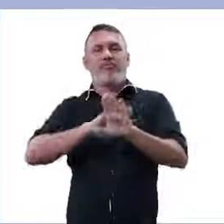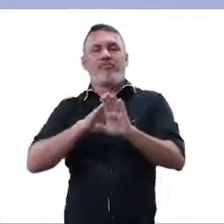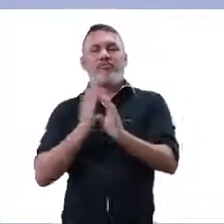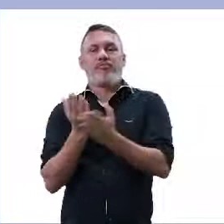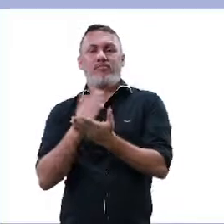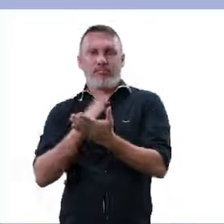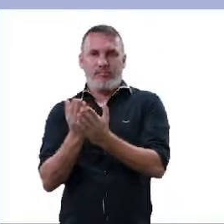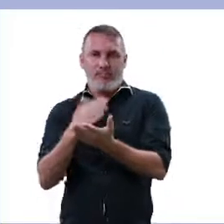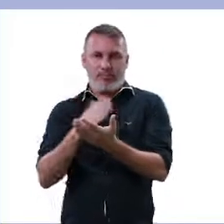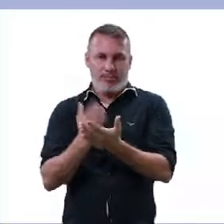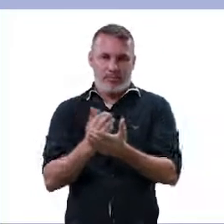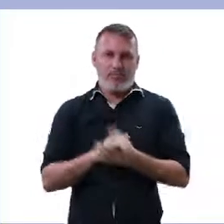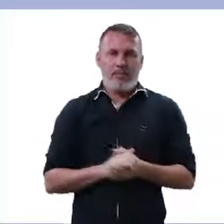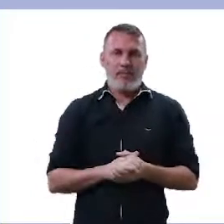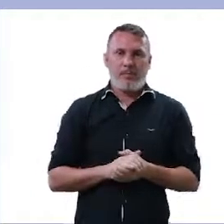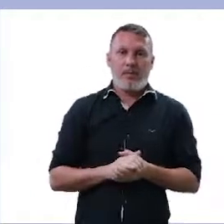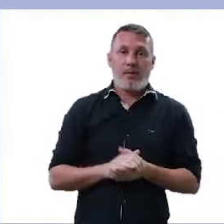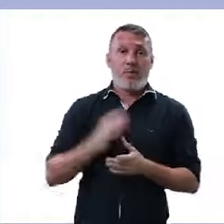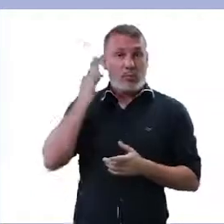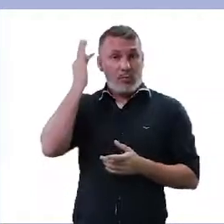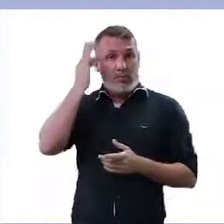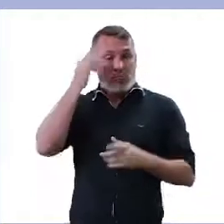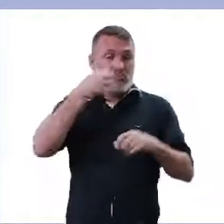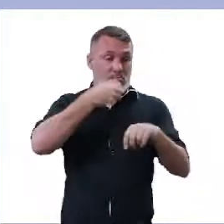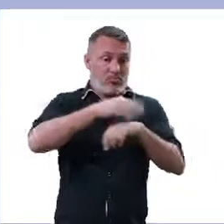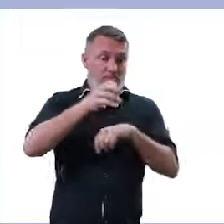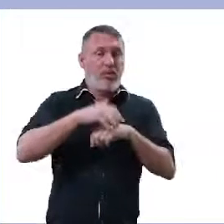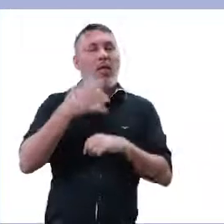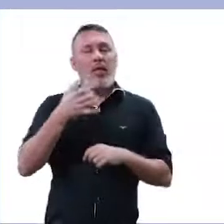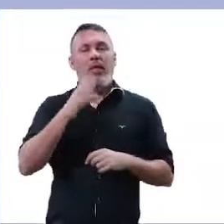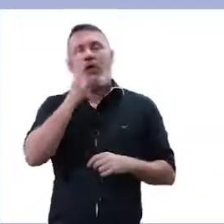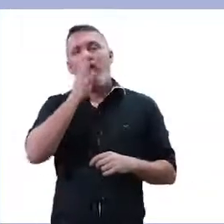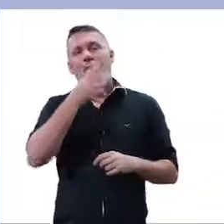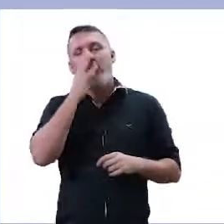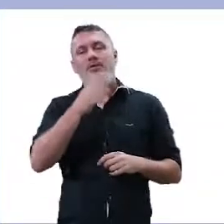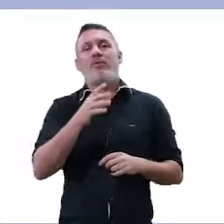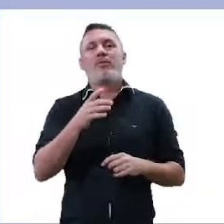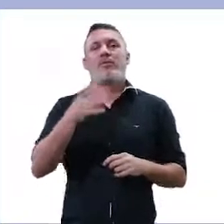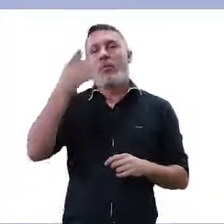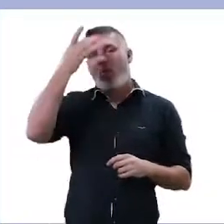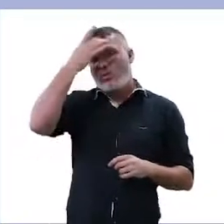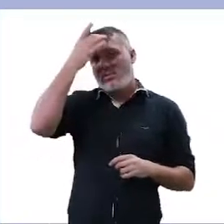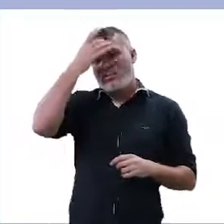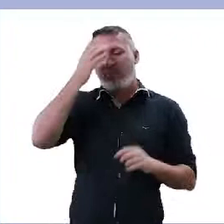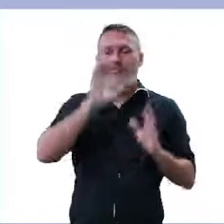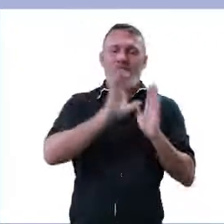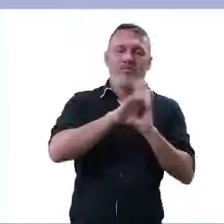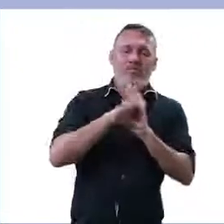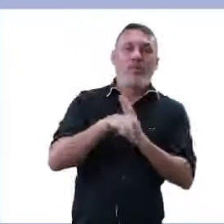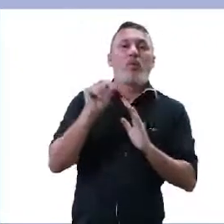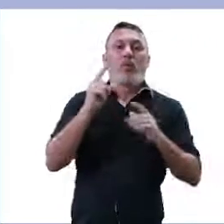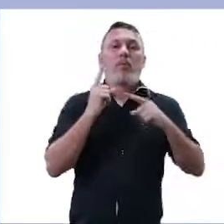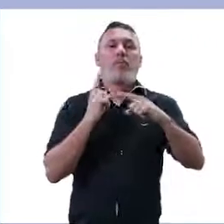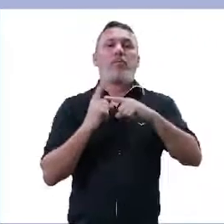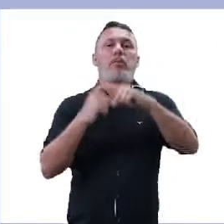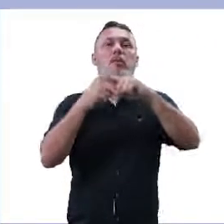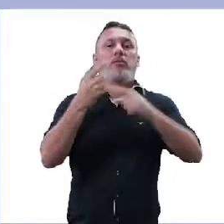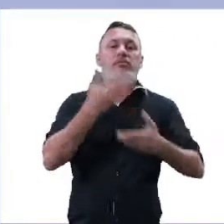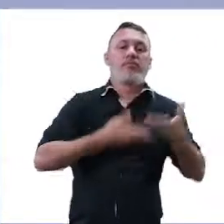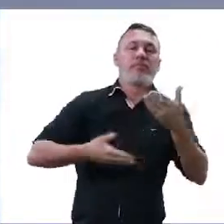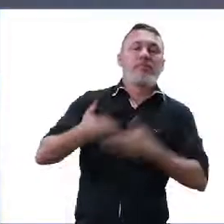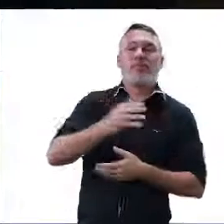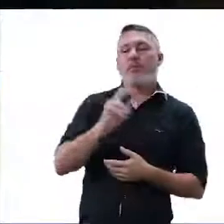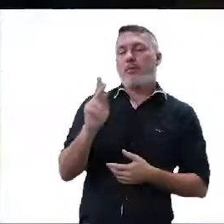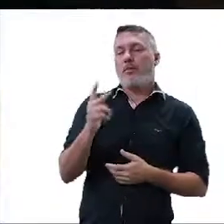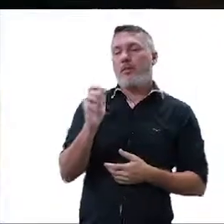está fazendo uma crítica a essas concepções positivistas de harmonia. Opa, eu já estou